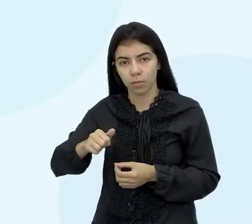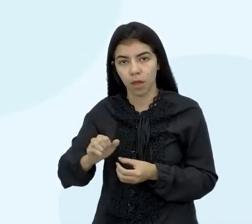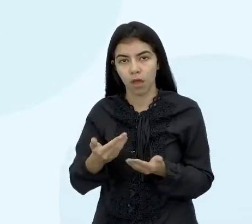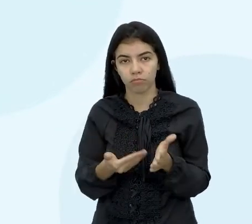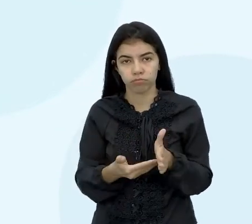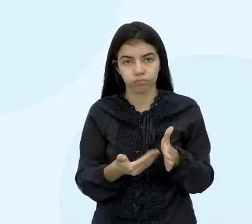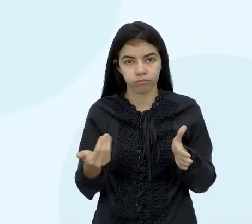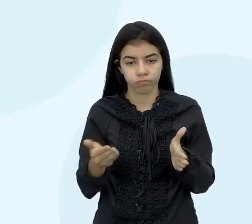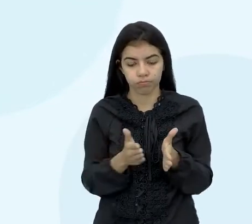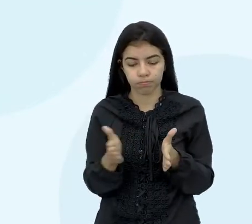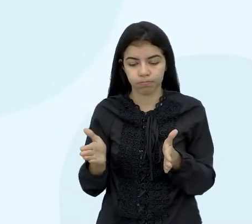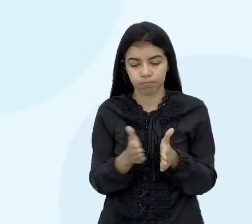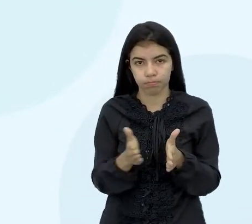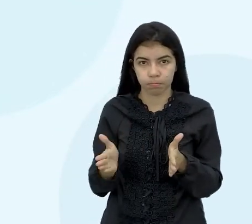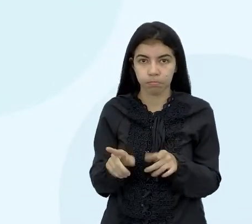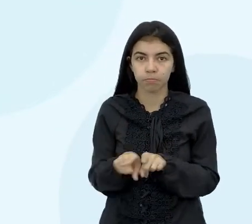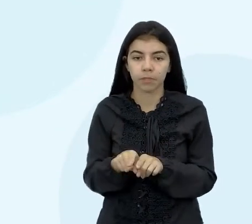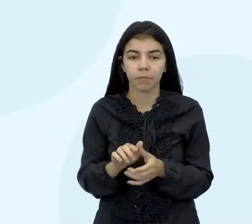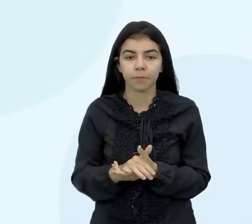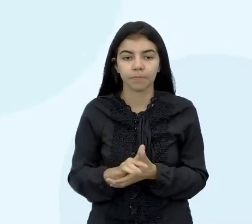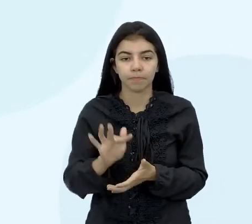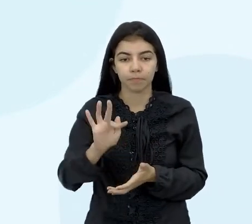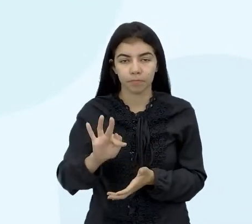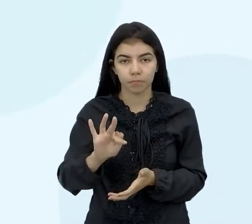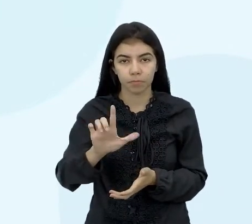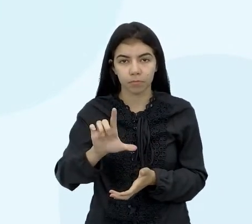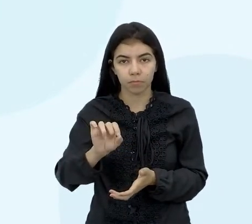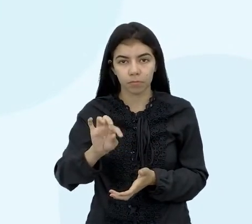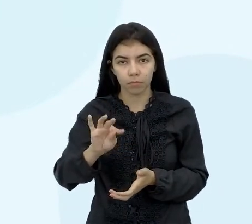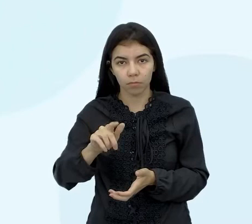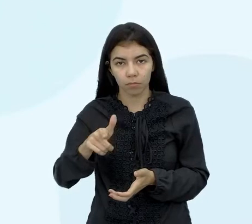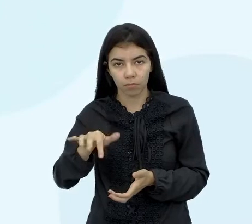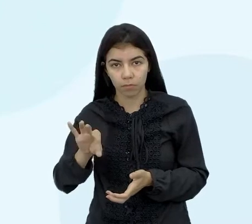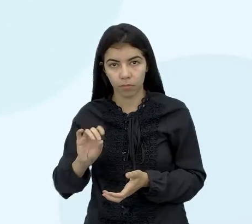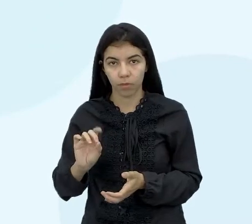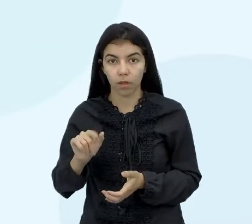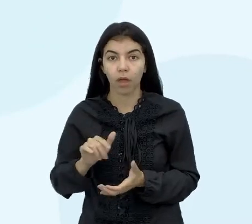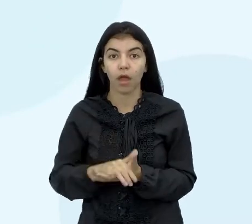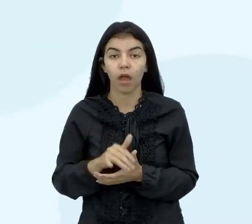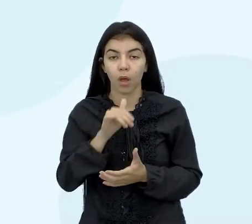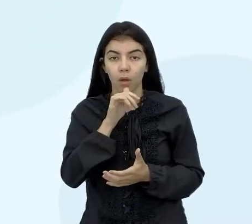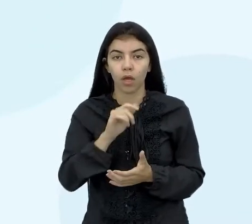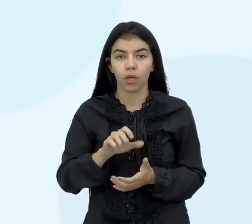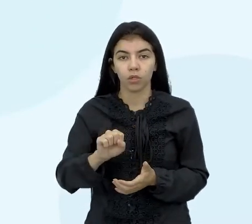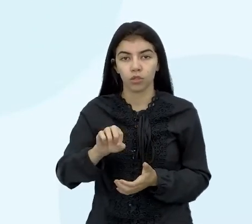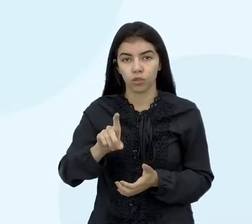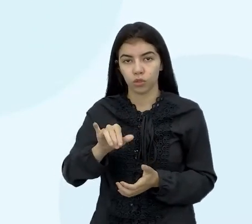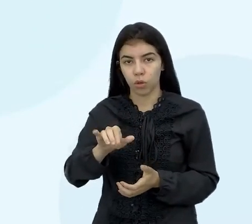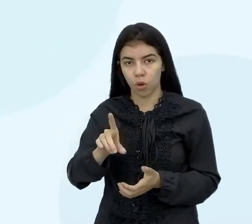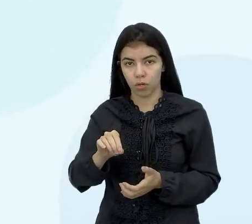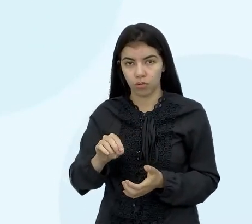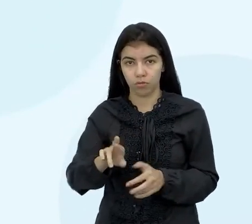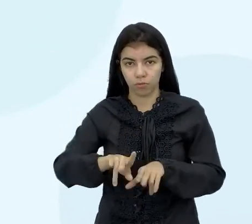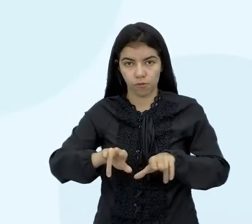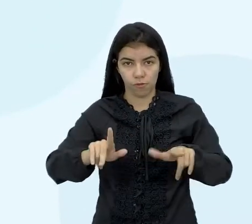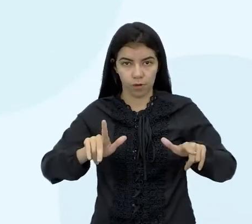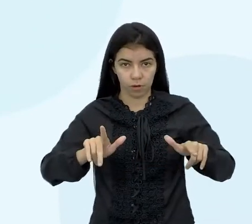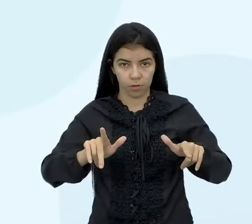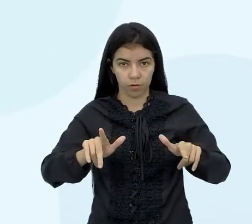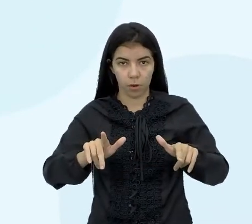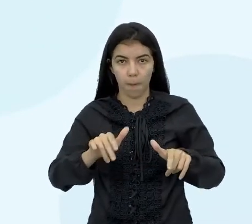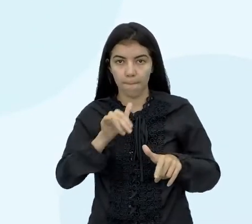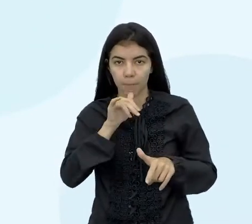separação. Flotação, você tem densidades diferentes desses sólidos. Então, por exemplo,